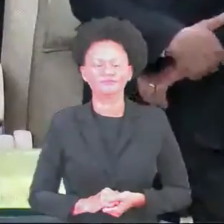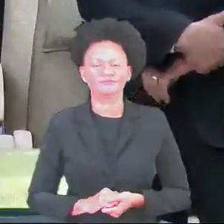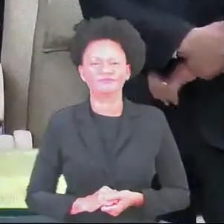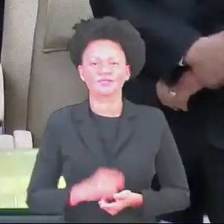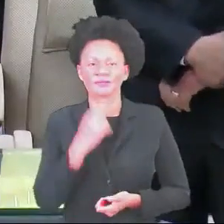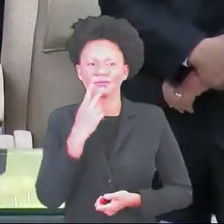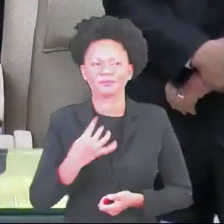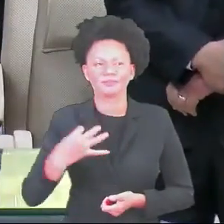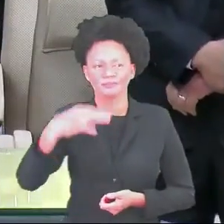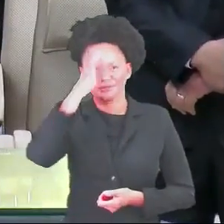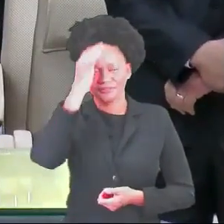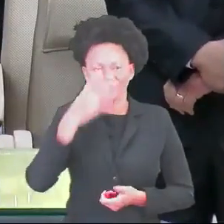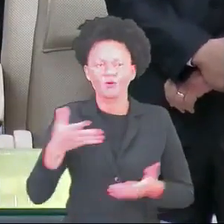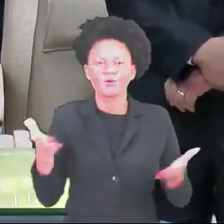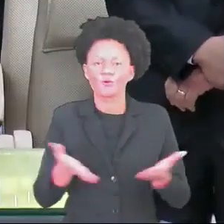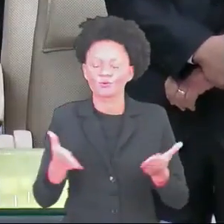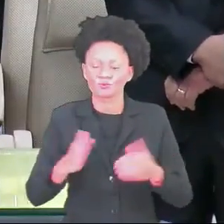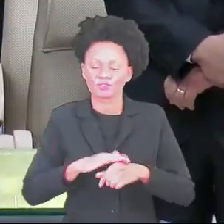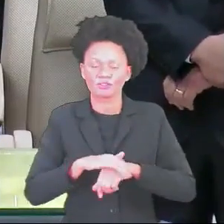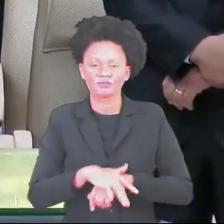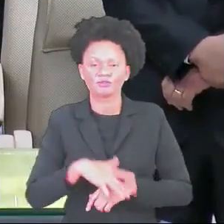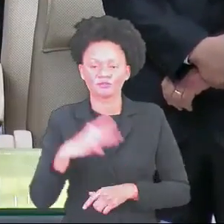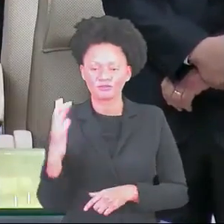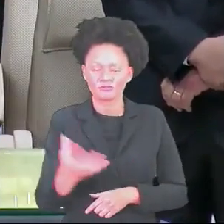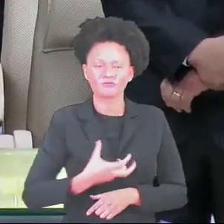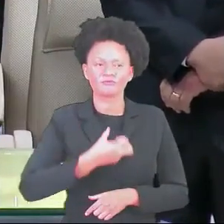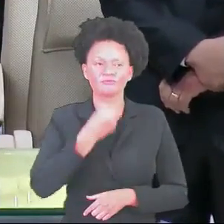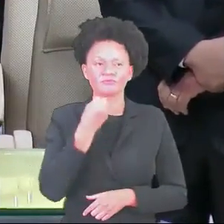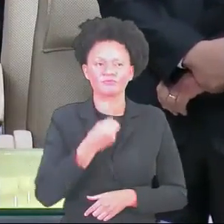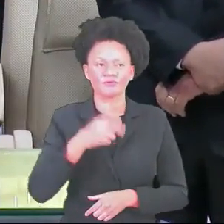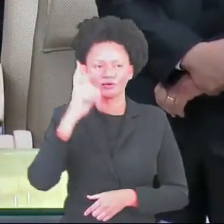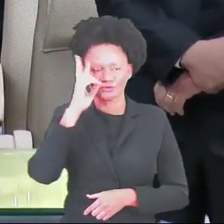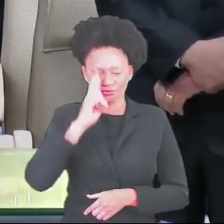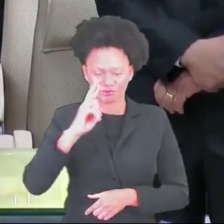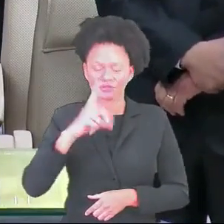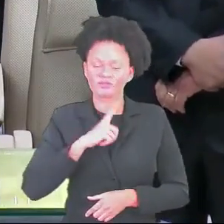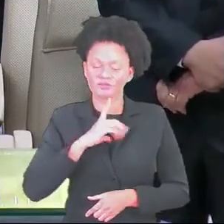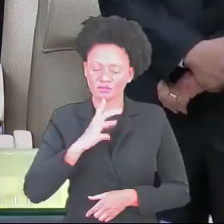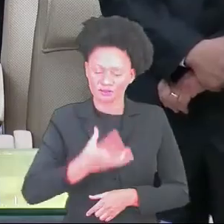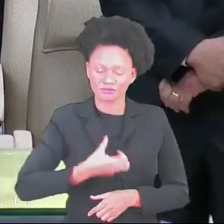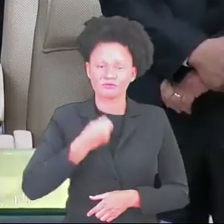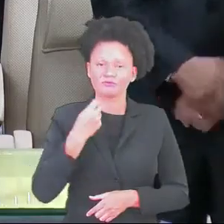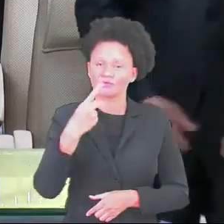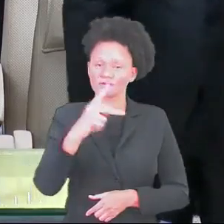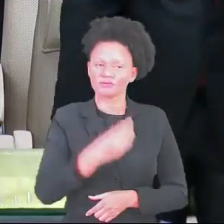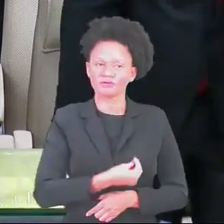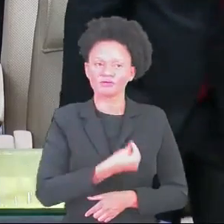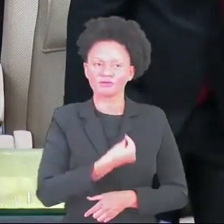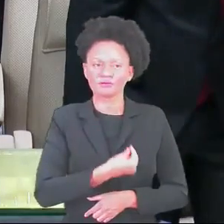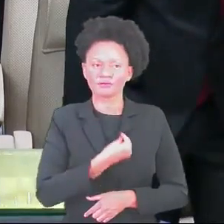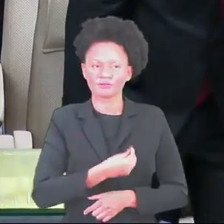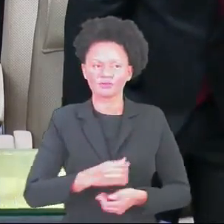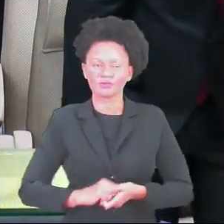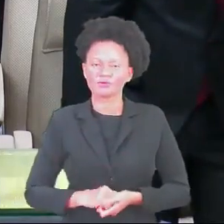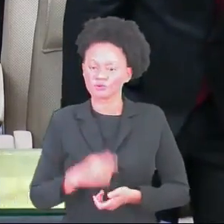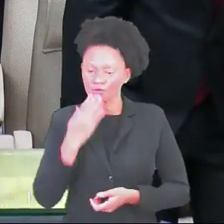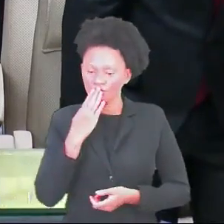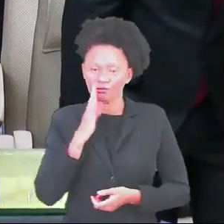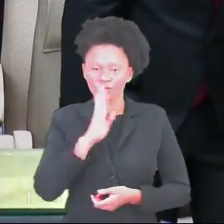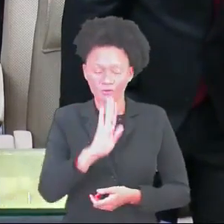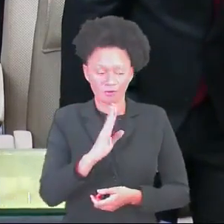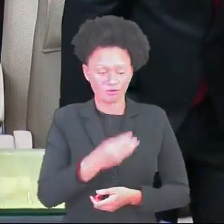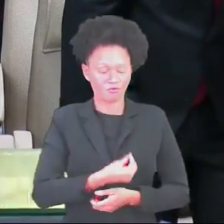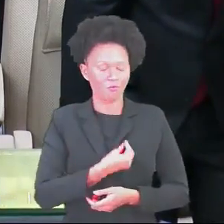Xaracandarabassol, essa é a noite de salvação. O Senhor tem salvação para a sua vida. O Senhor não está te prometendo uma